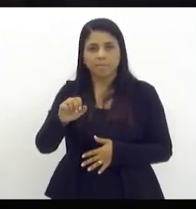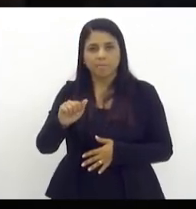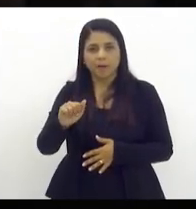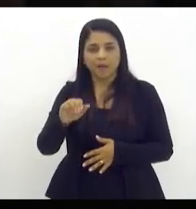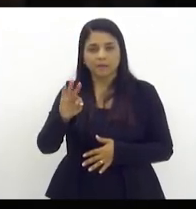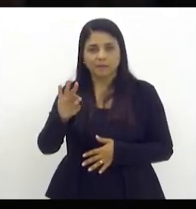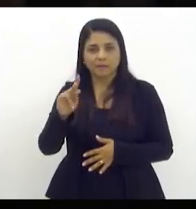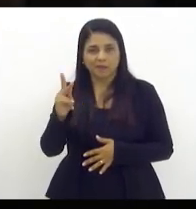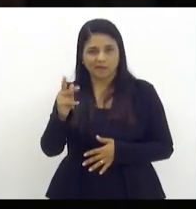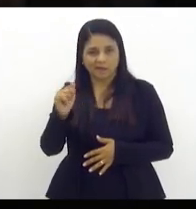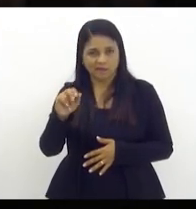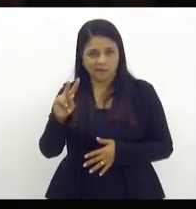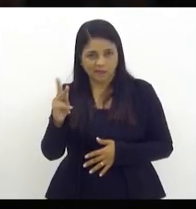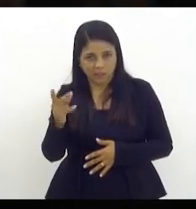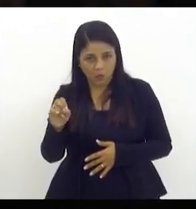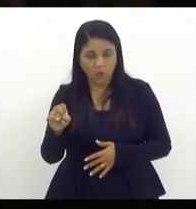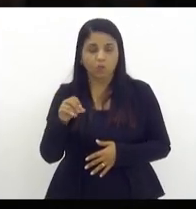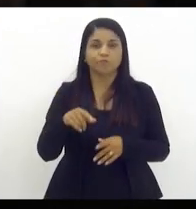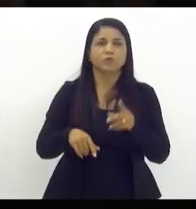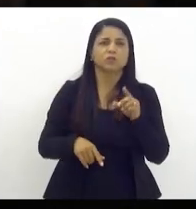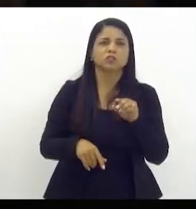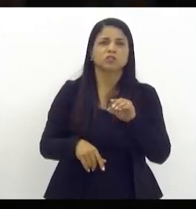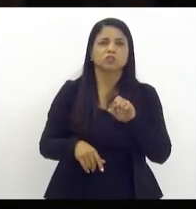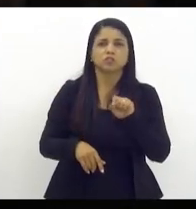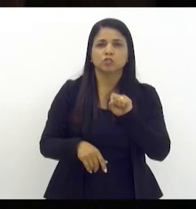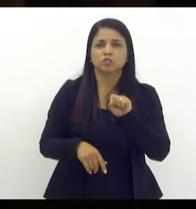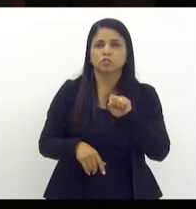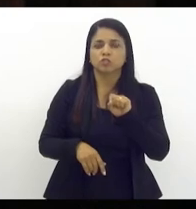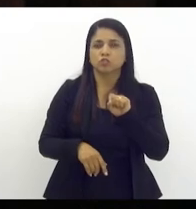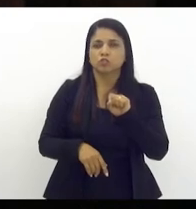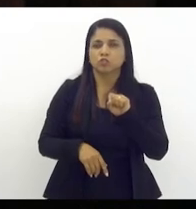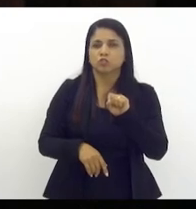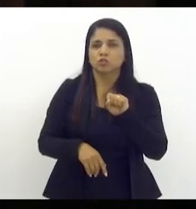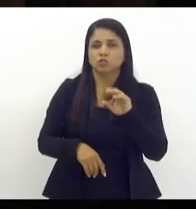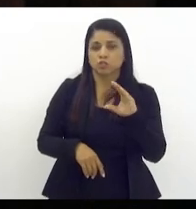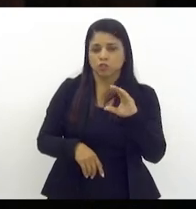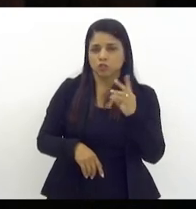tipo o batalhão de choque, o BOP, não usariam.